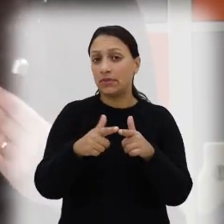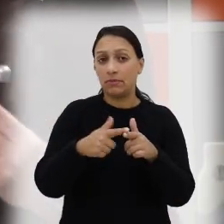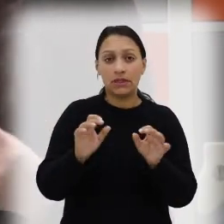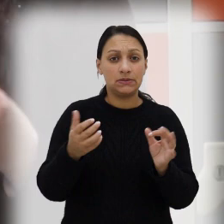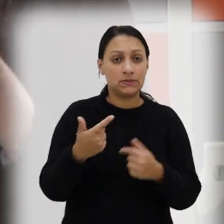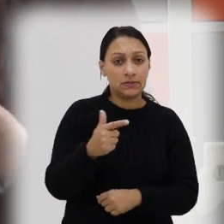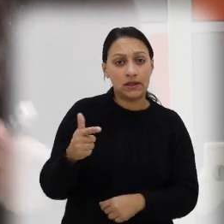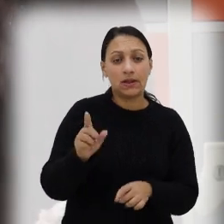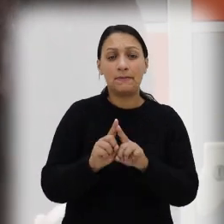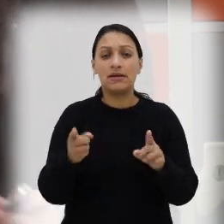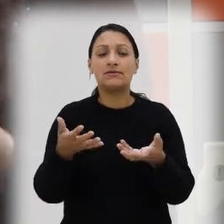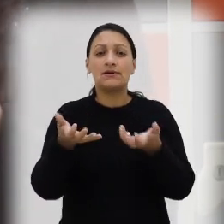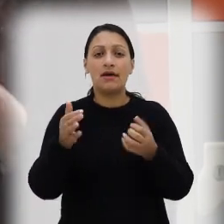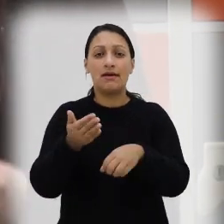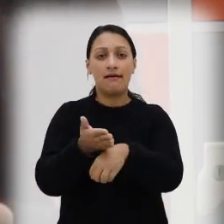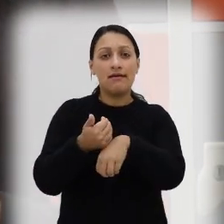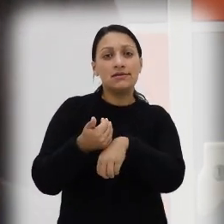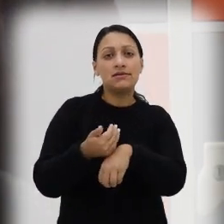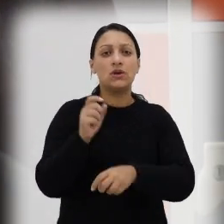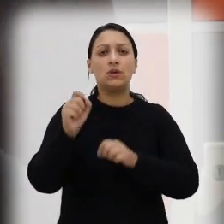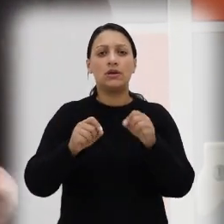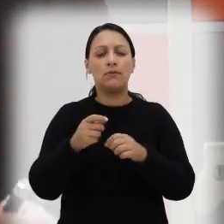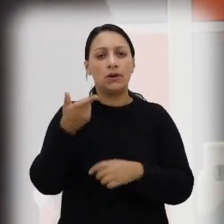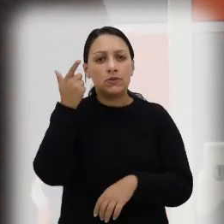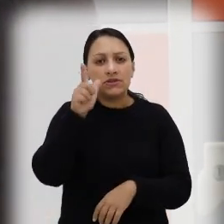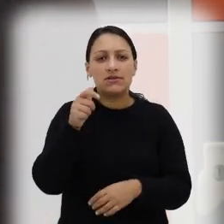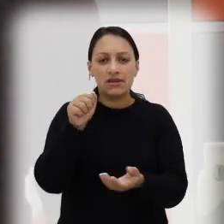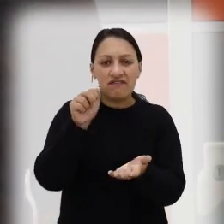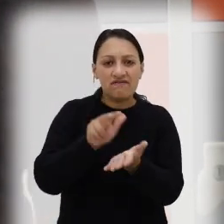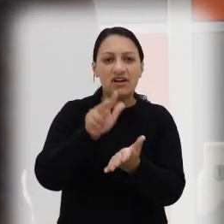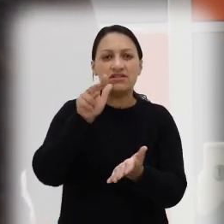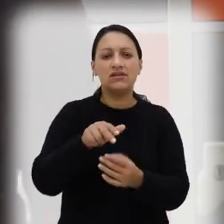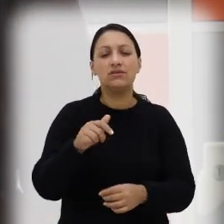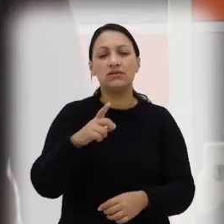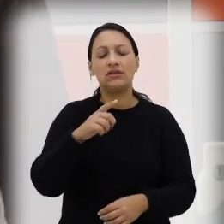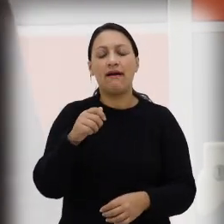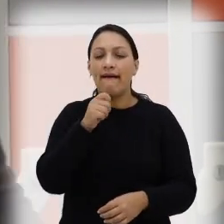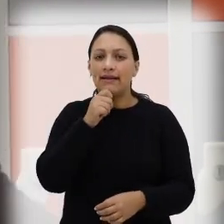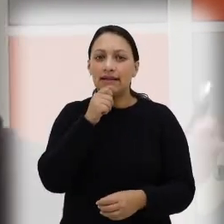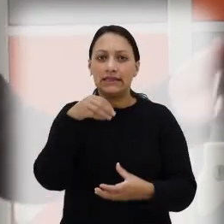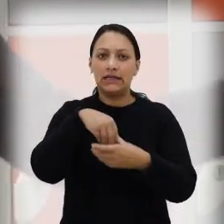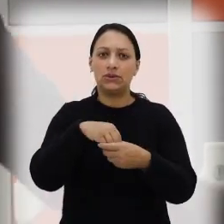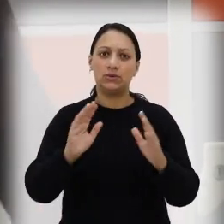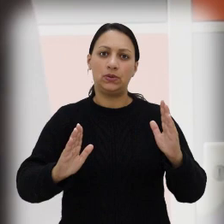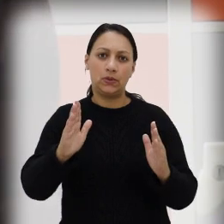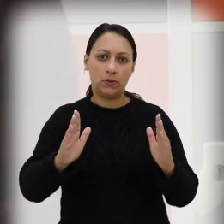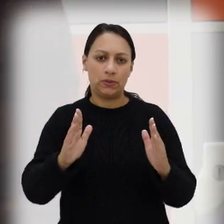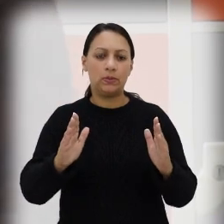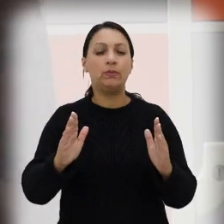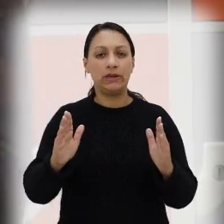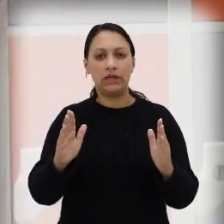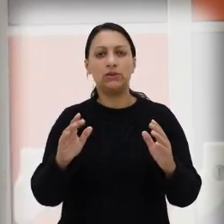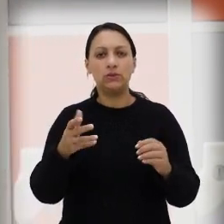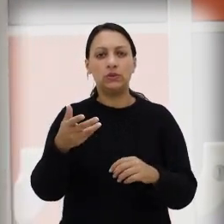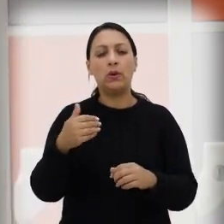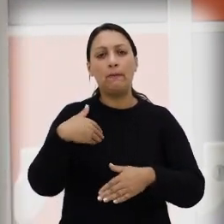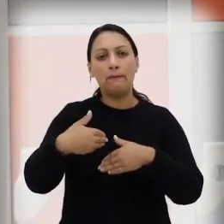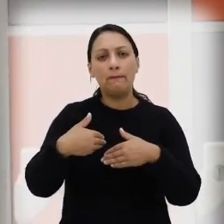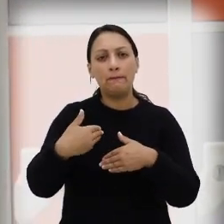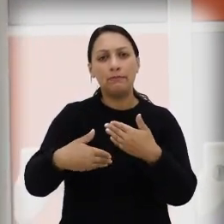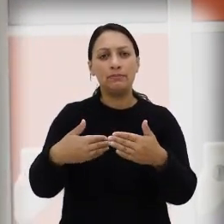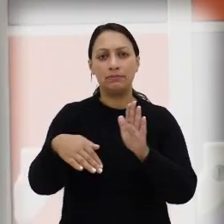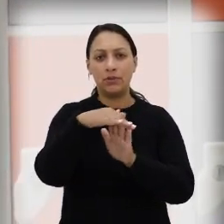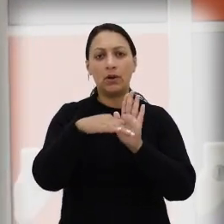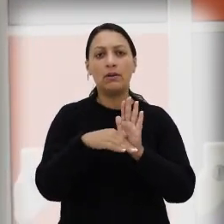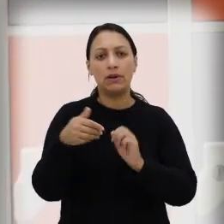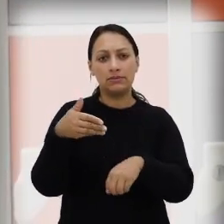adiantar isso para que essa POC, essa validação, né, saia ainda dentro do programa. Então, pode ser um termo de sigilo, pode ser ficar